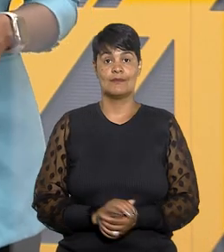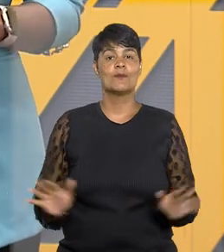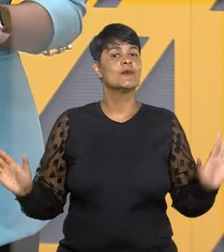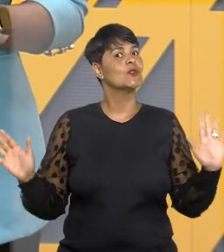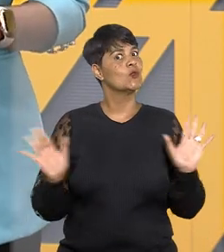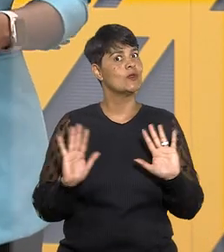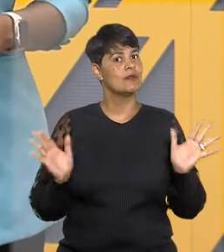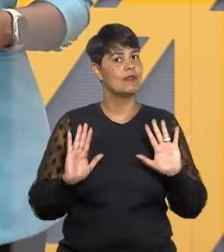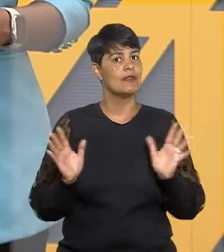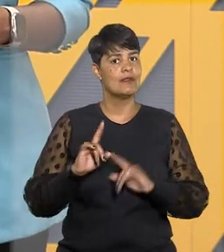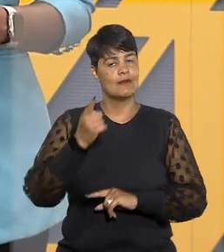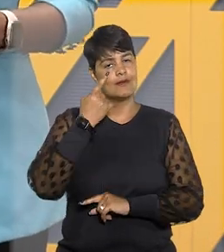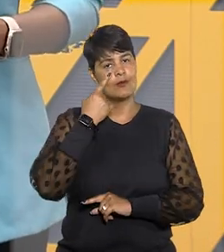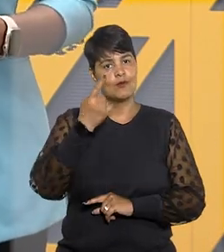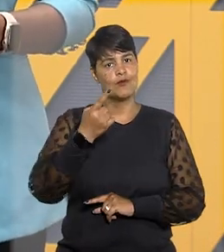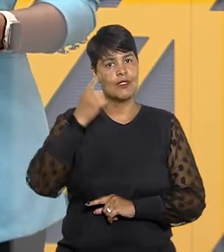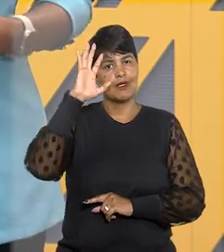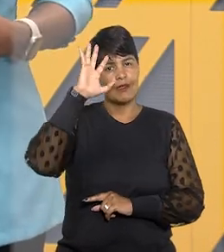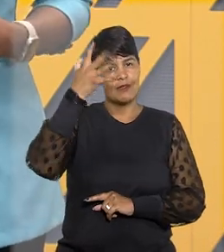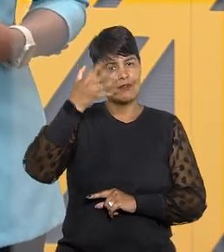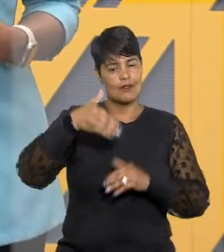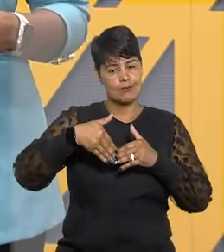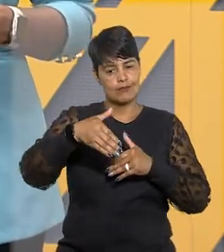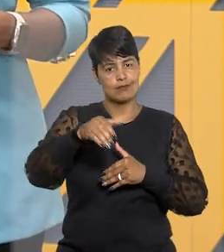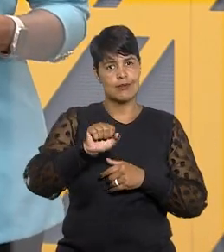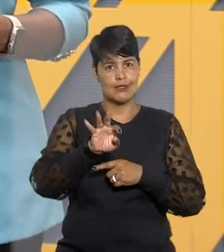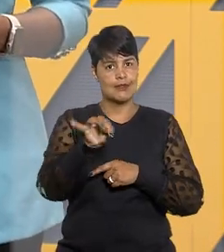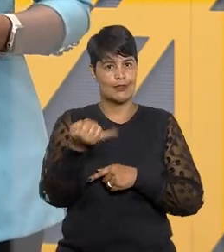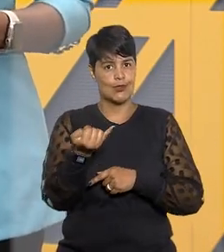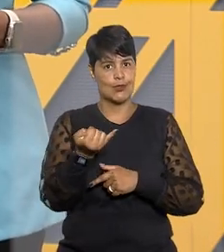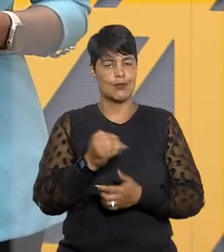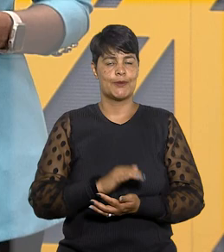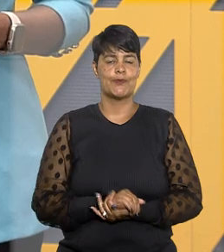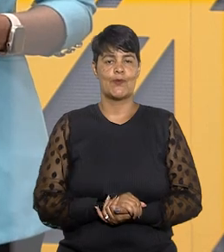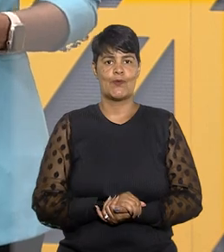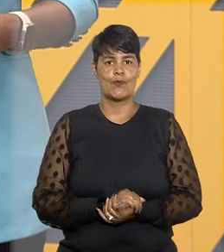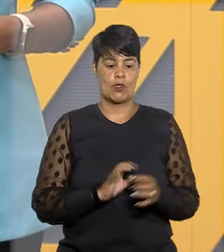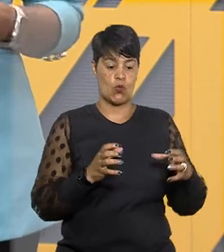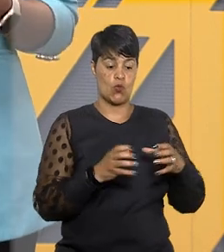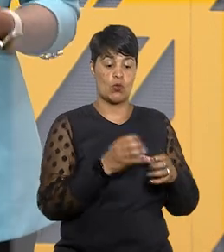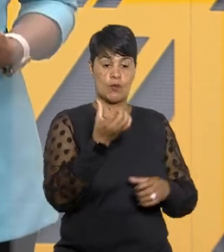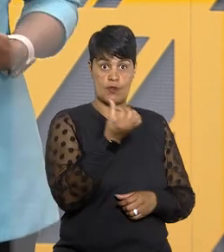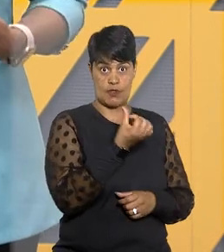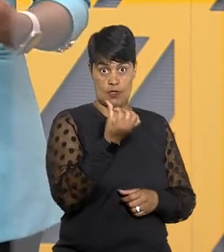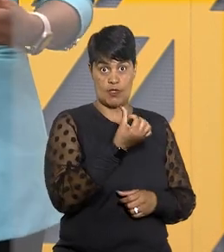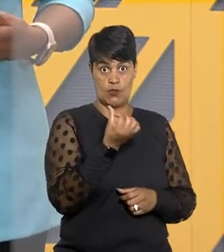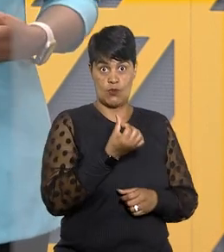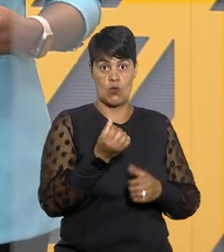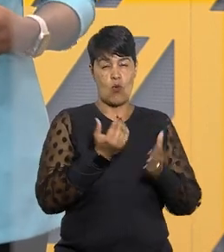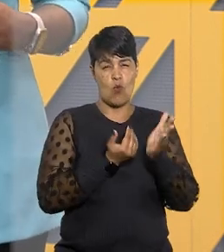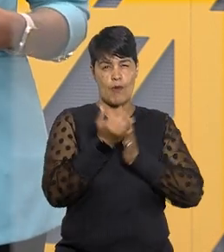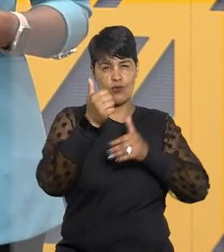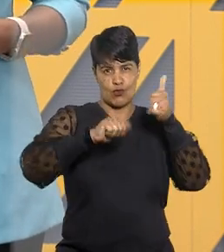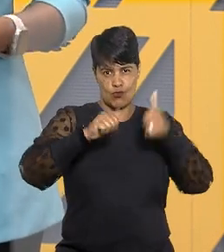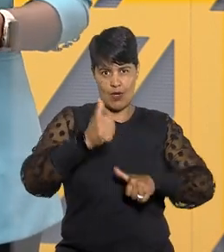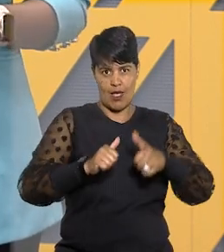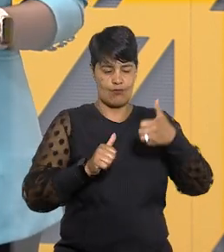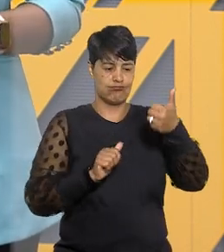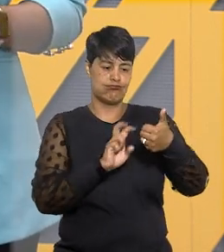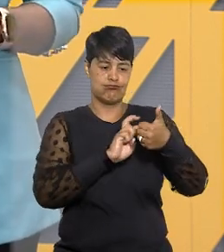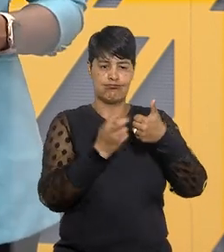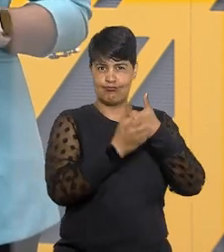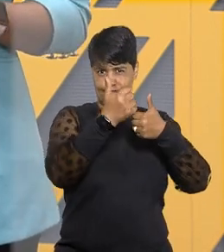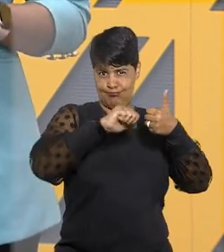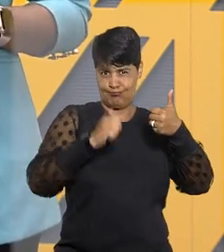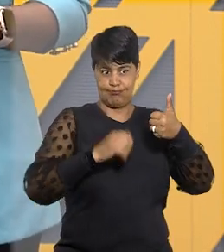Olá conheça algumas das recentes decisões do STJ a sexta turma começou a julgar a anulação do Júri que